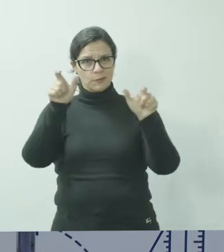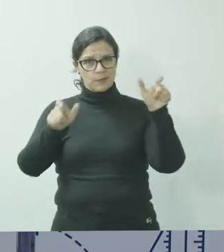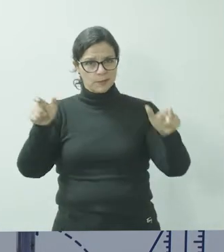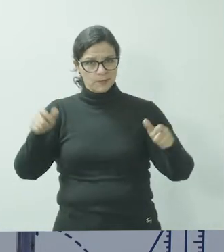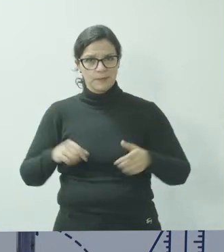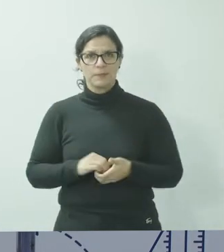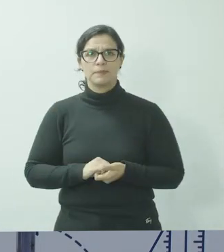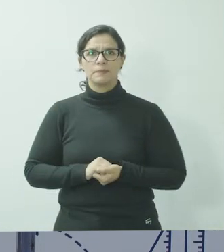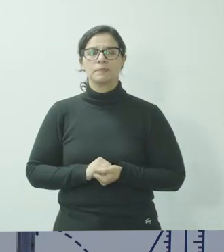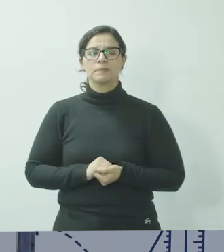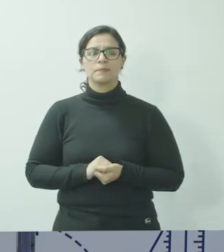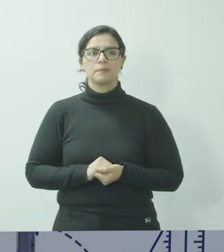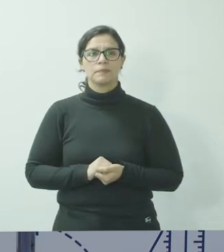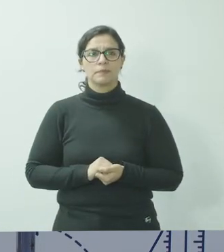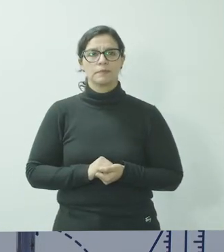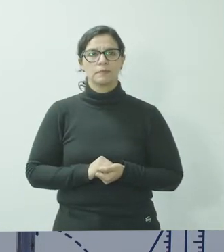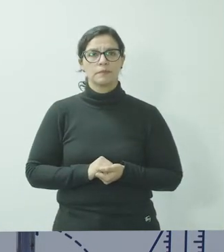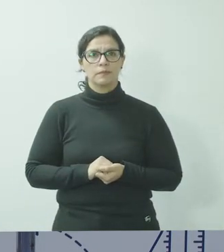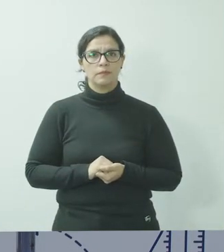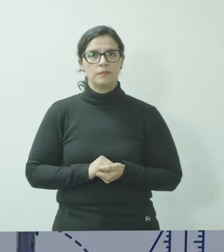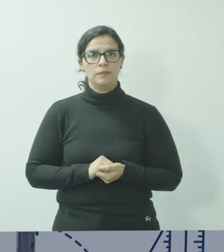todas as